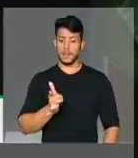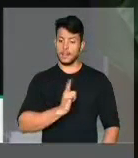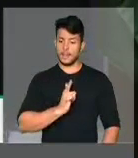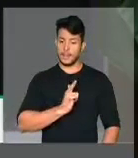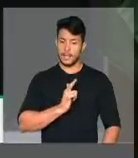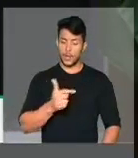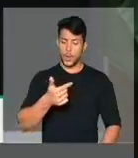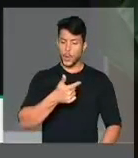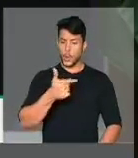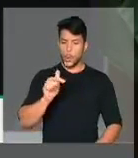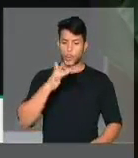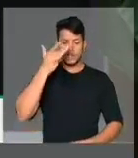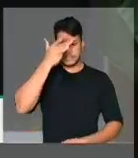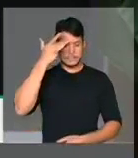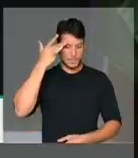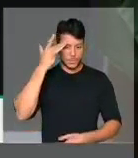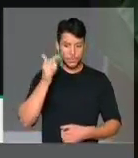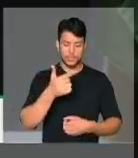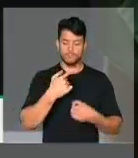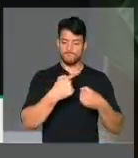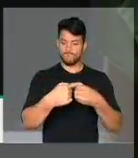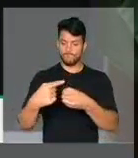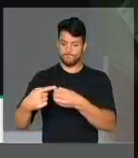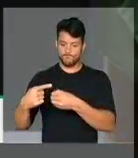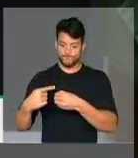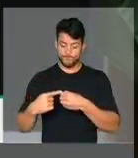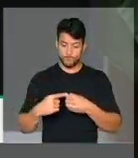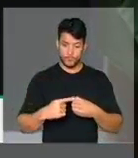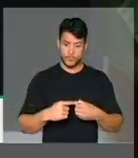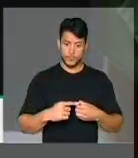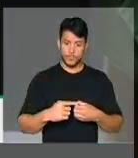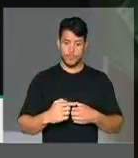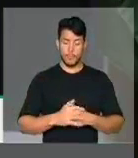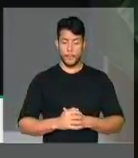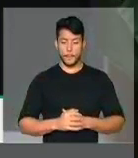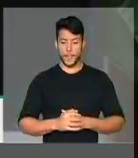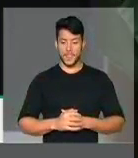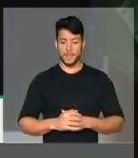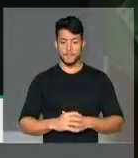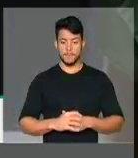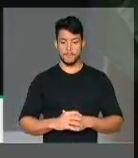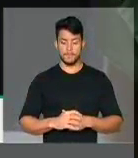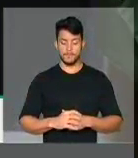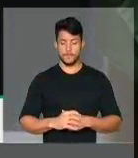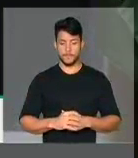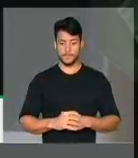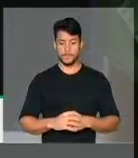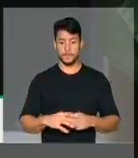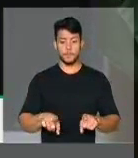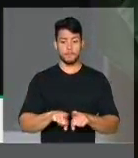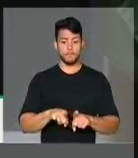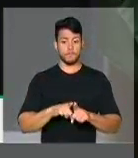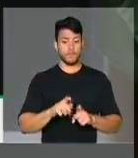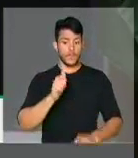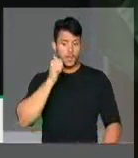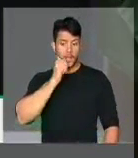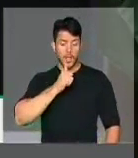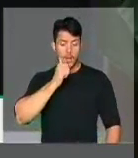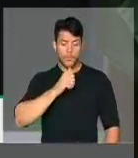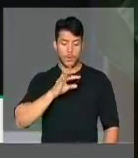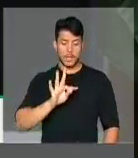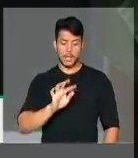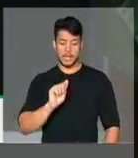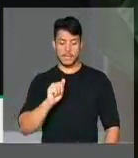Solidão, o Djalma, nossa querida prefeita de Brejinho, a Tânia,